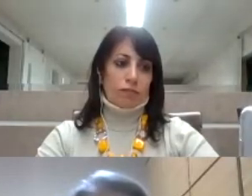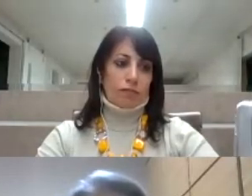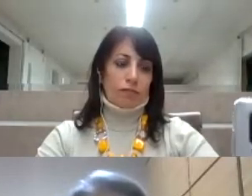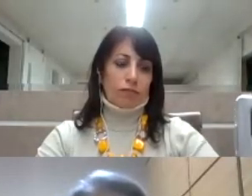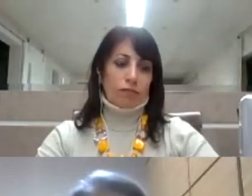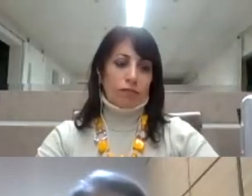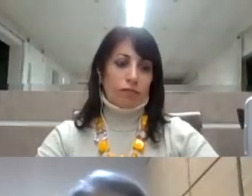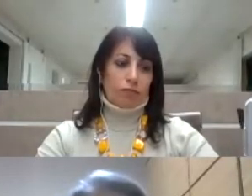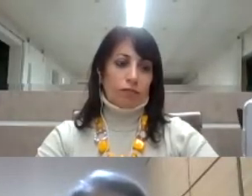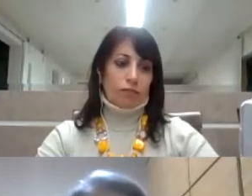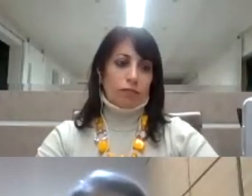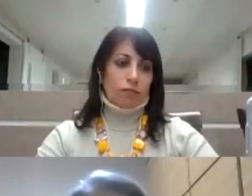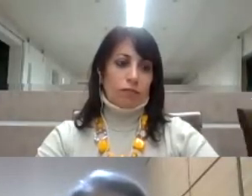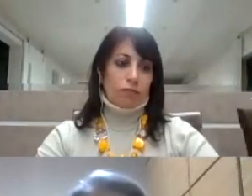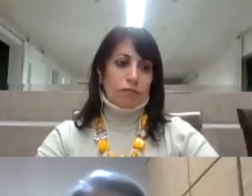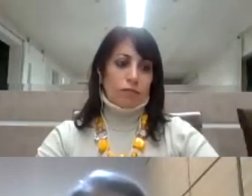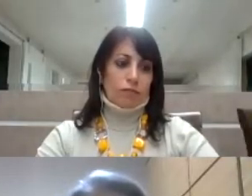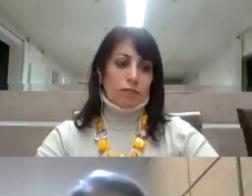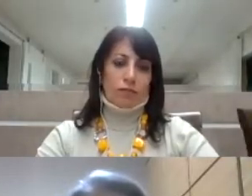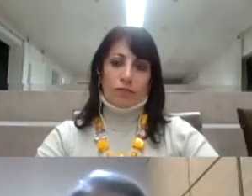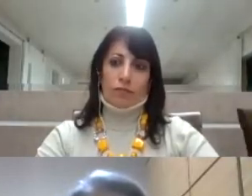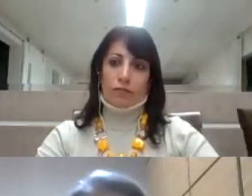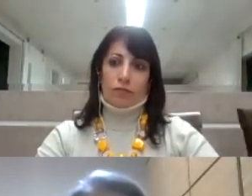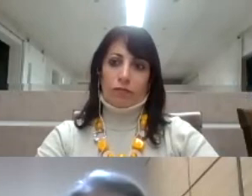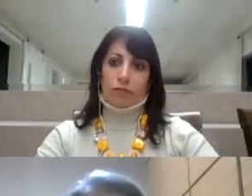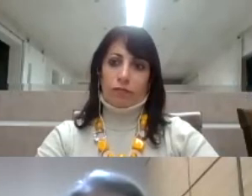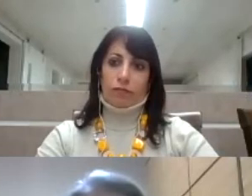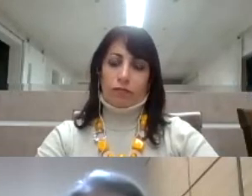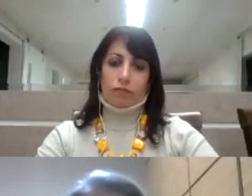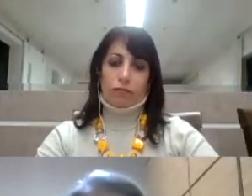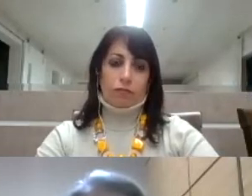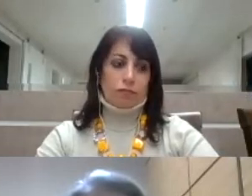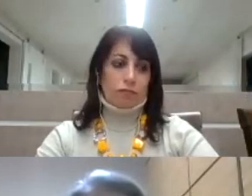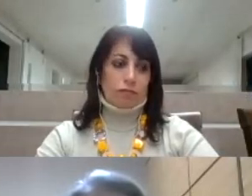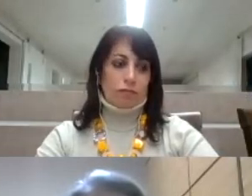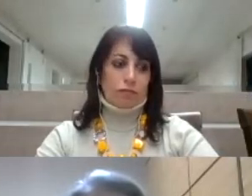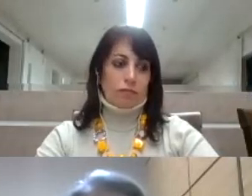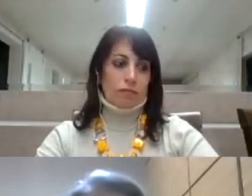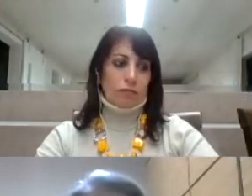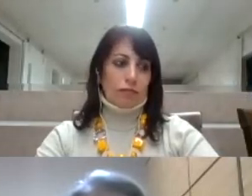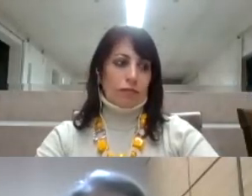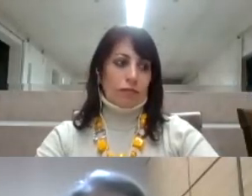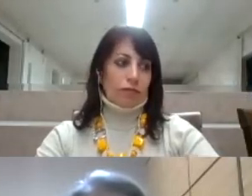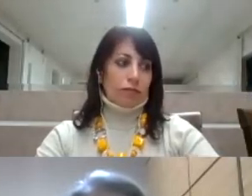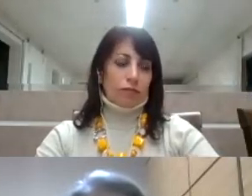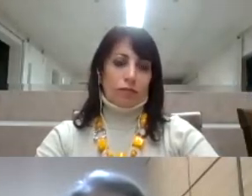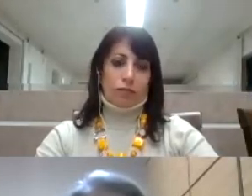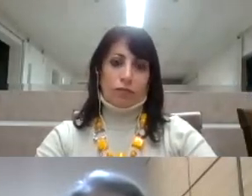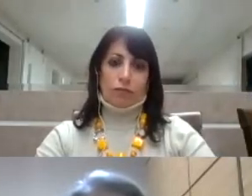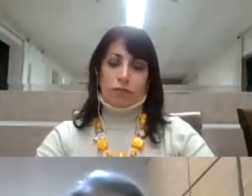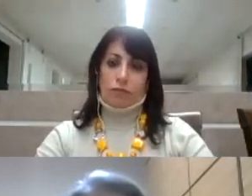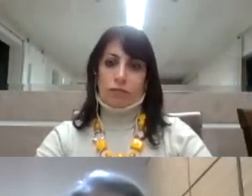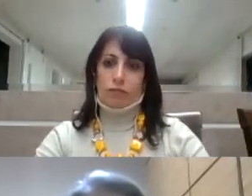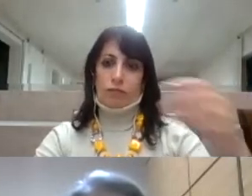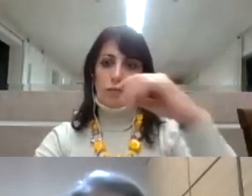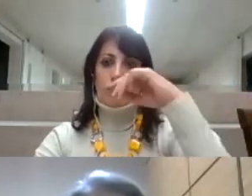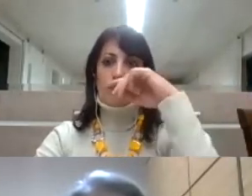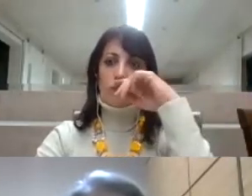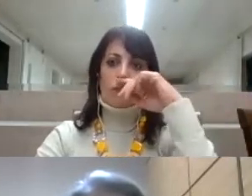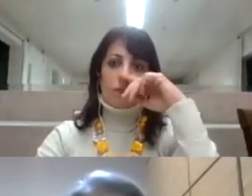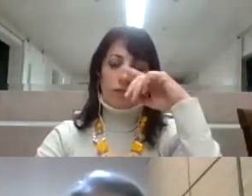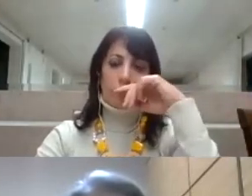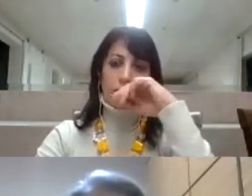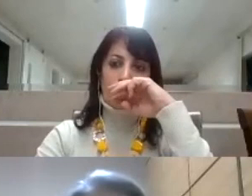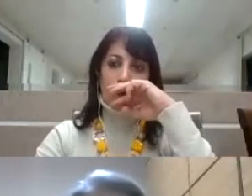outro tipo de produto, e a pessoa pode, né, fazer o seu